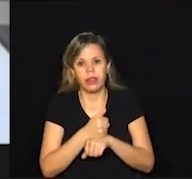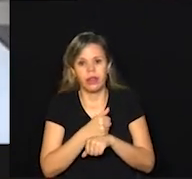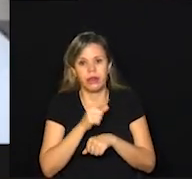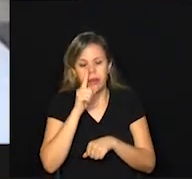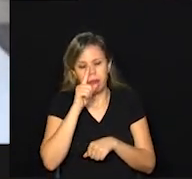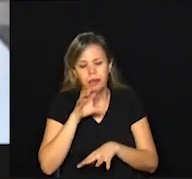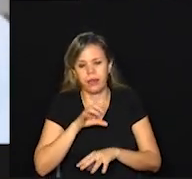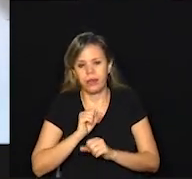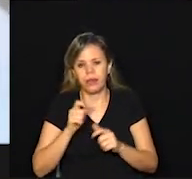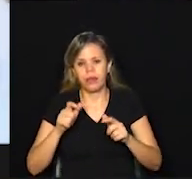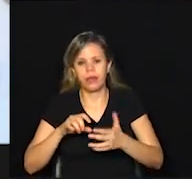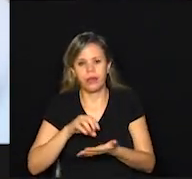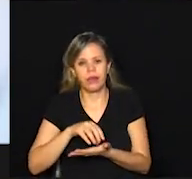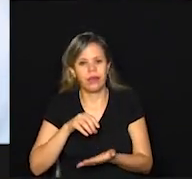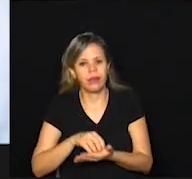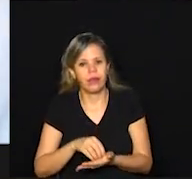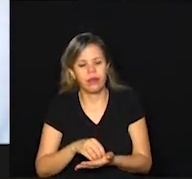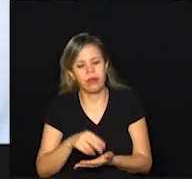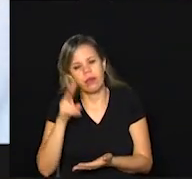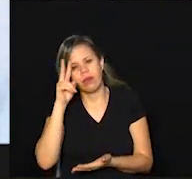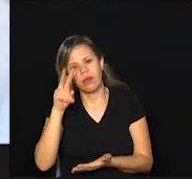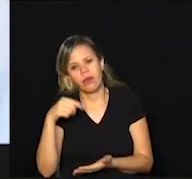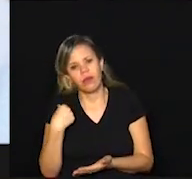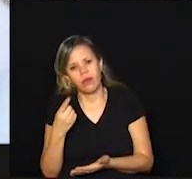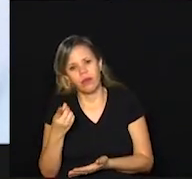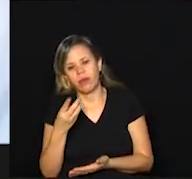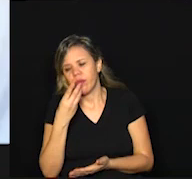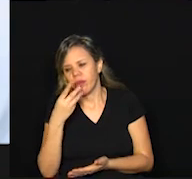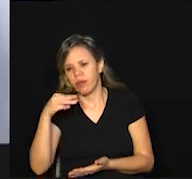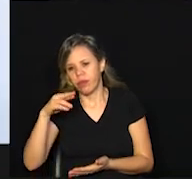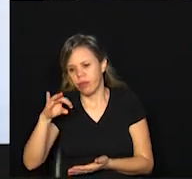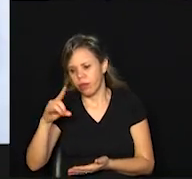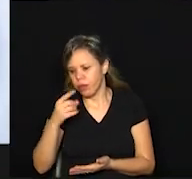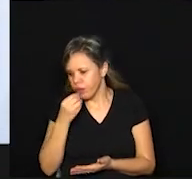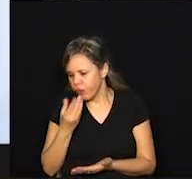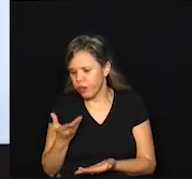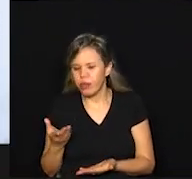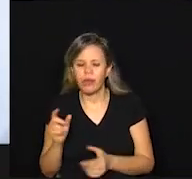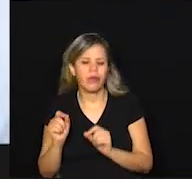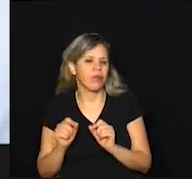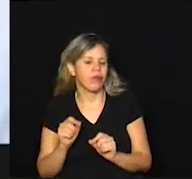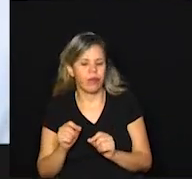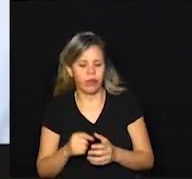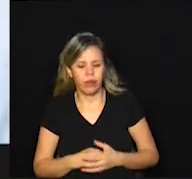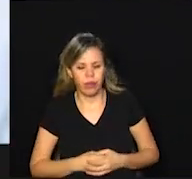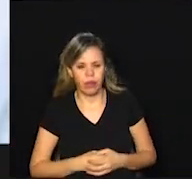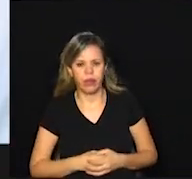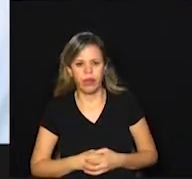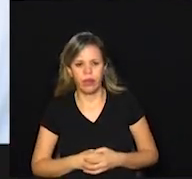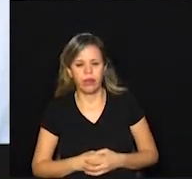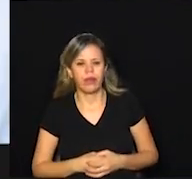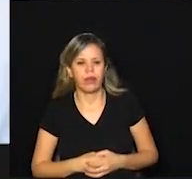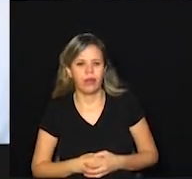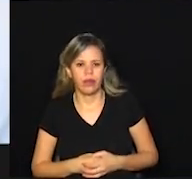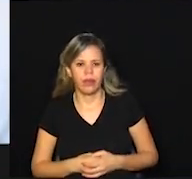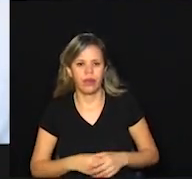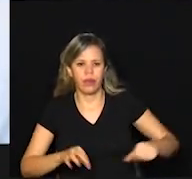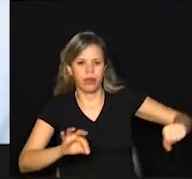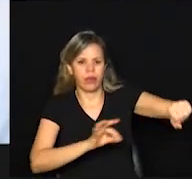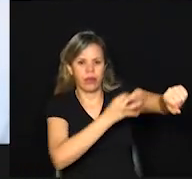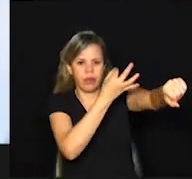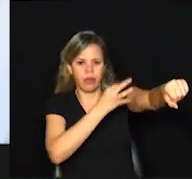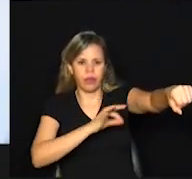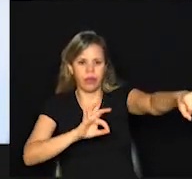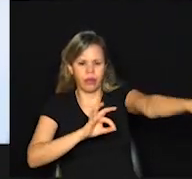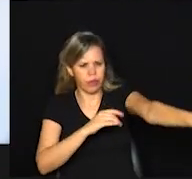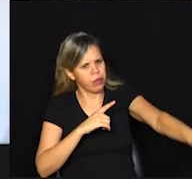risco no patrimônio E aí Bem lembrado que o Marcelo fala hahaha a orquestra sinfônica